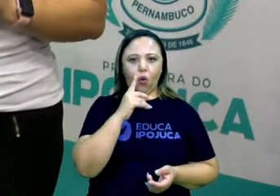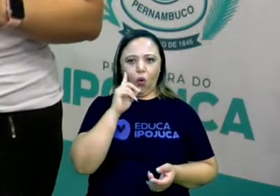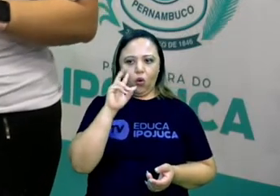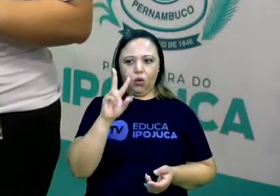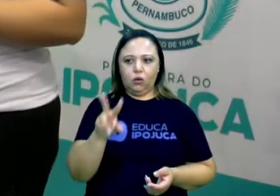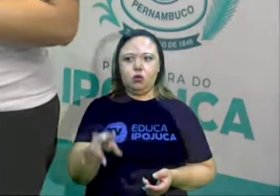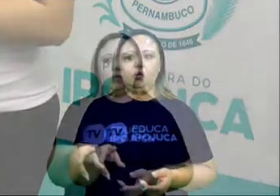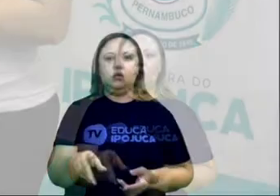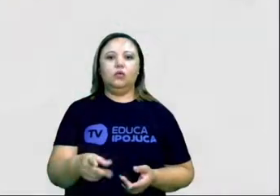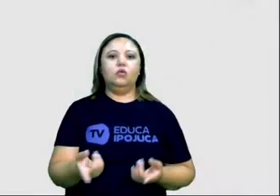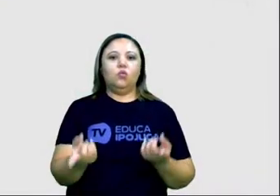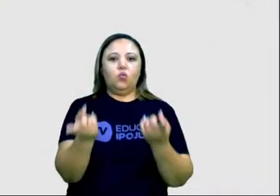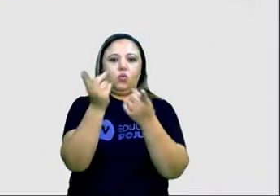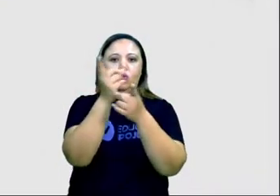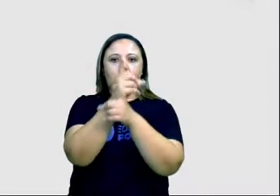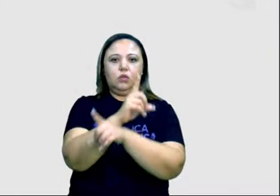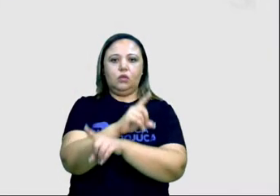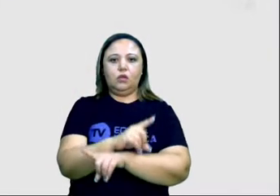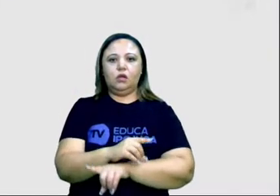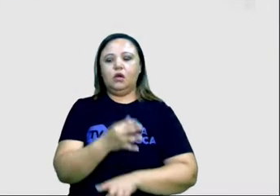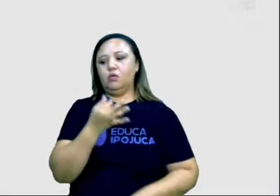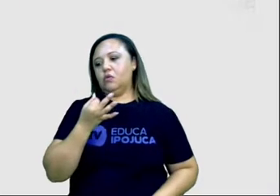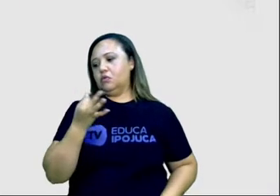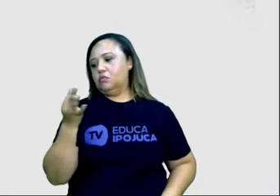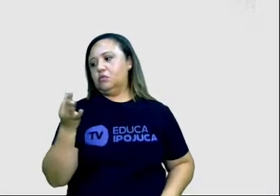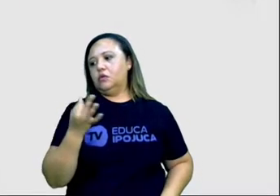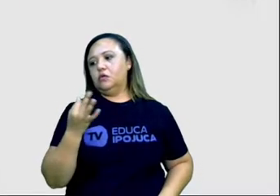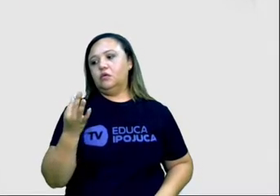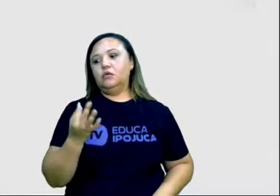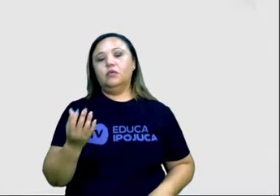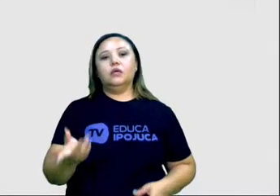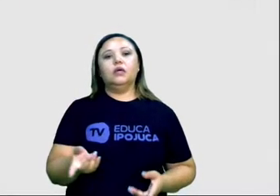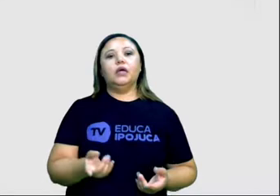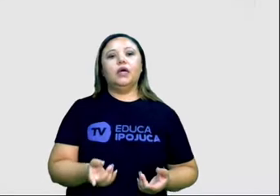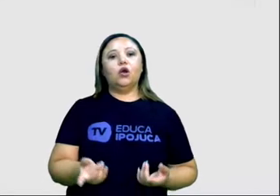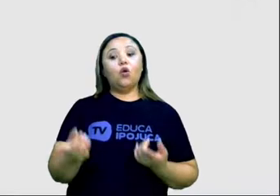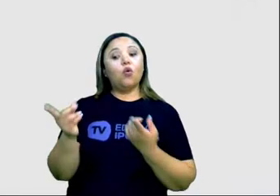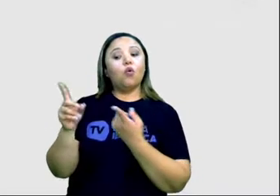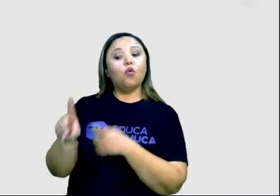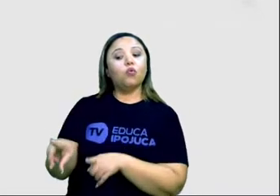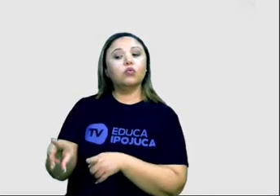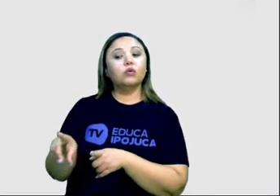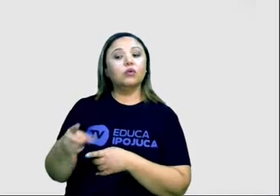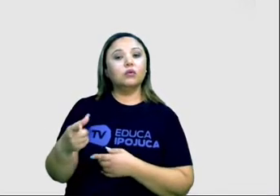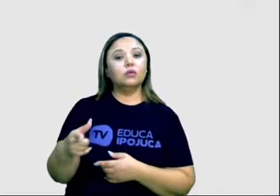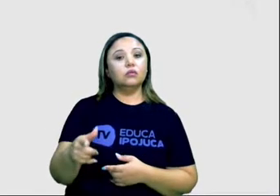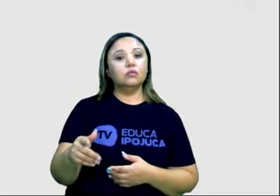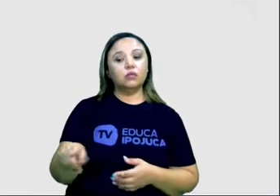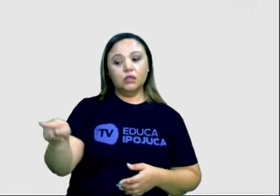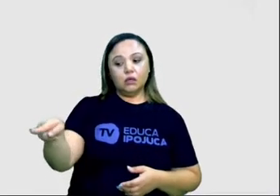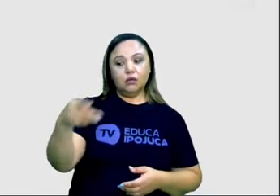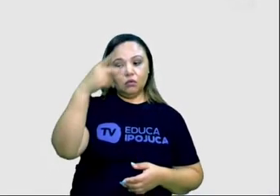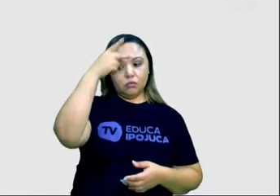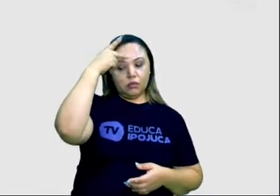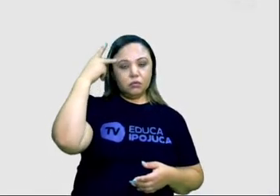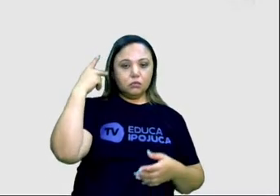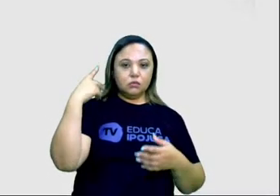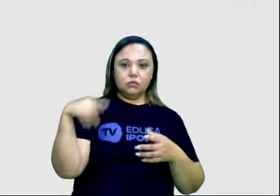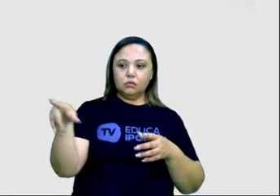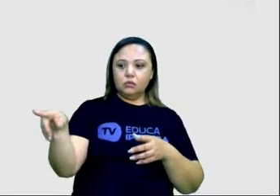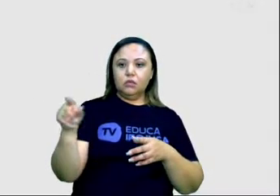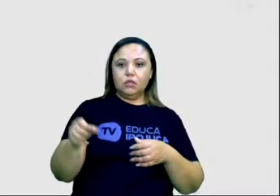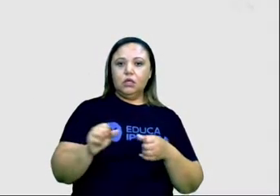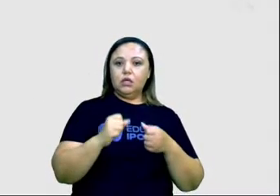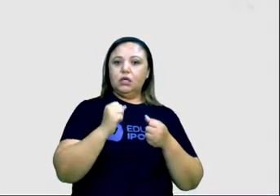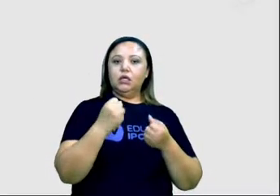o contra-argumento vai de encontro ao argumento apresentado. Afinal, é a função. Só que aponta uma